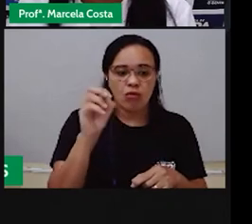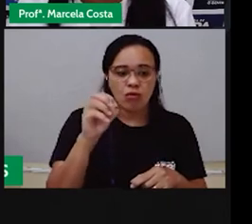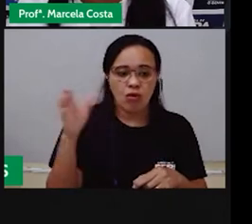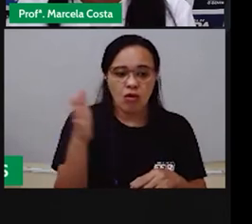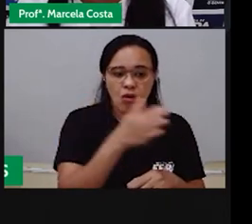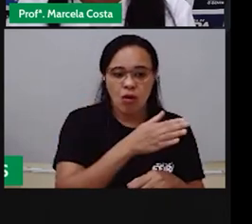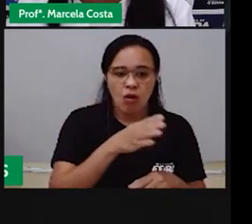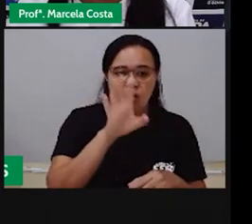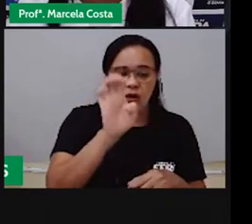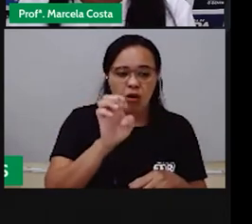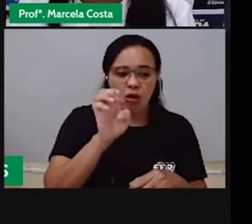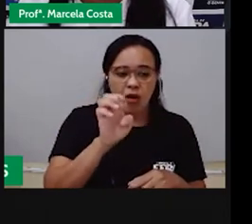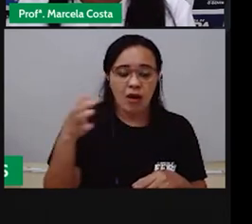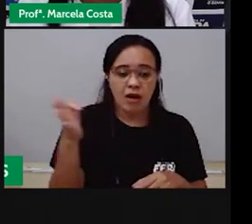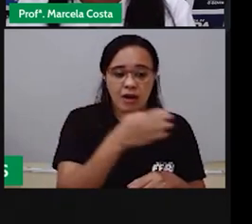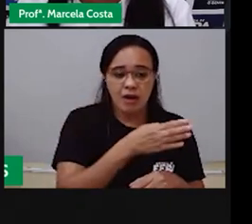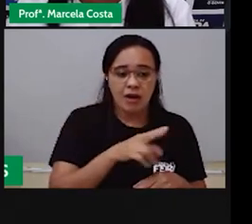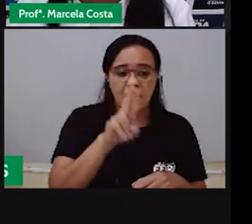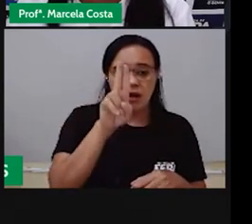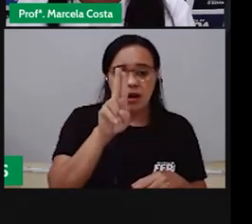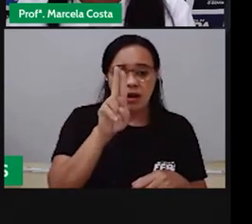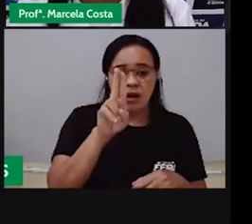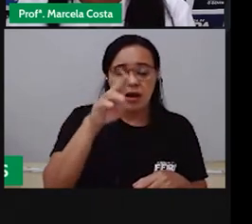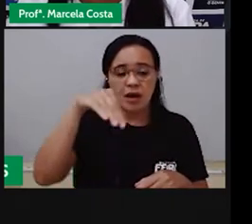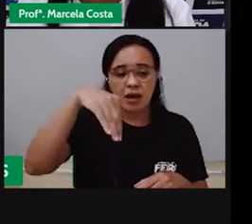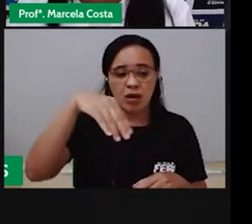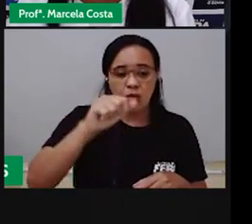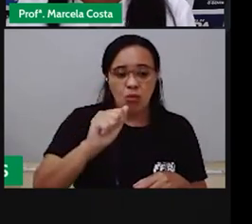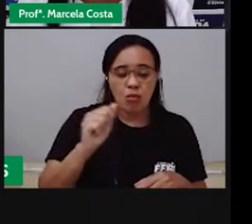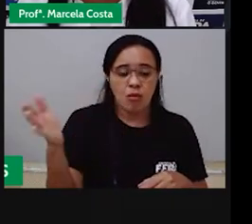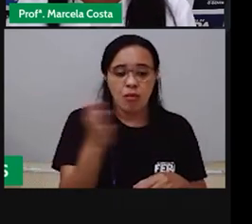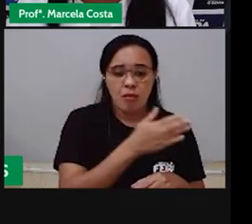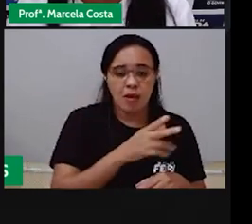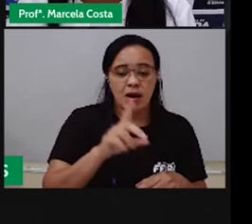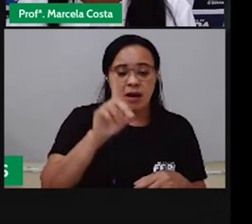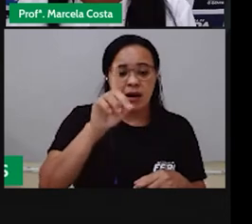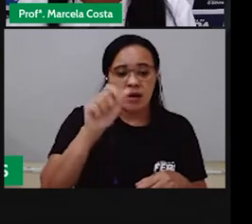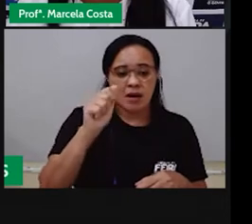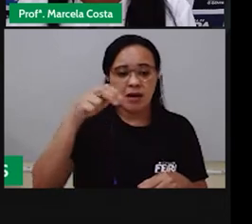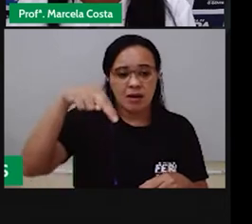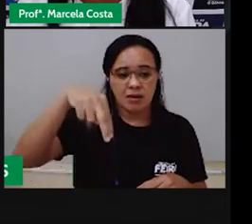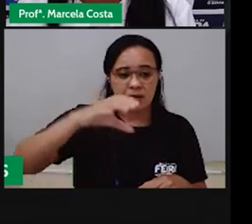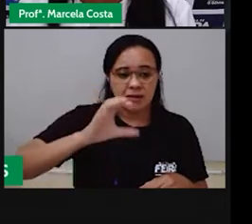uma dança típica do